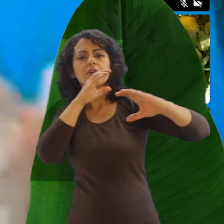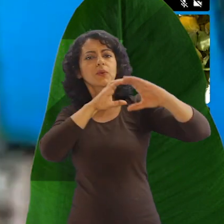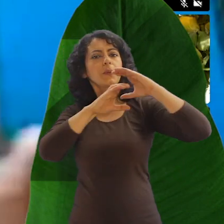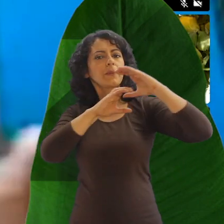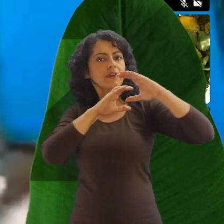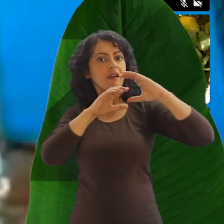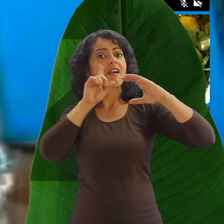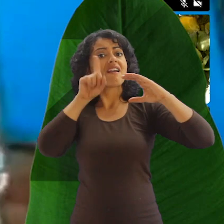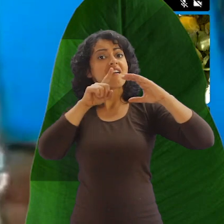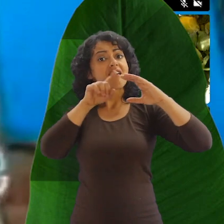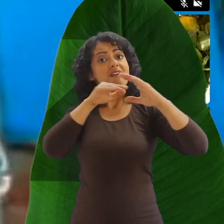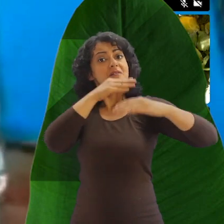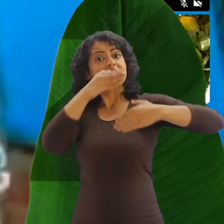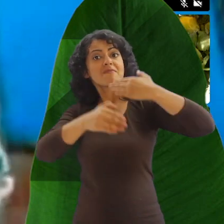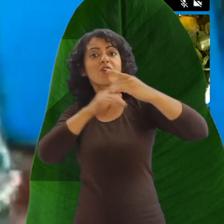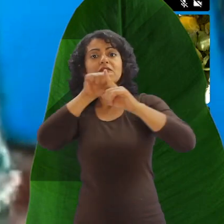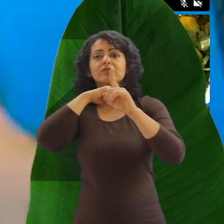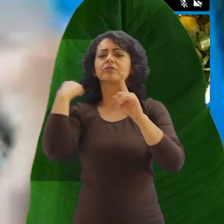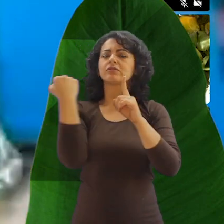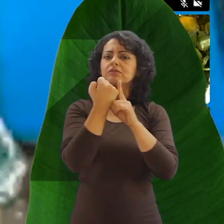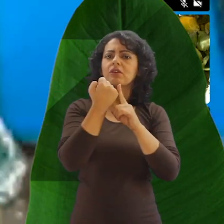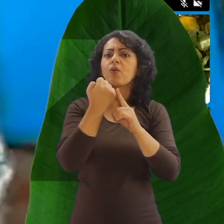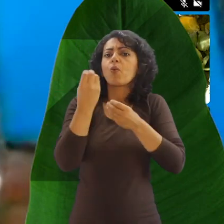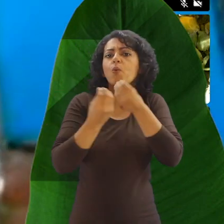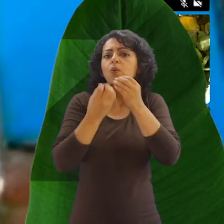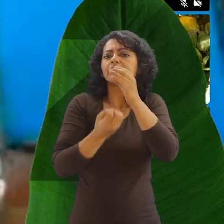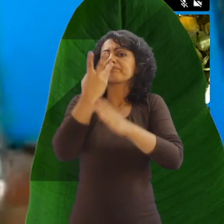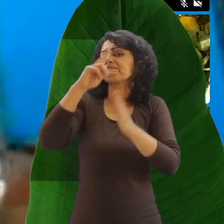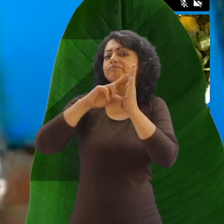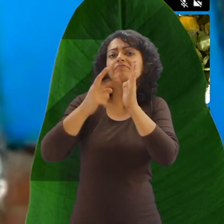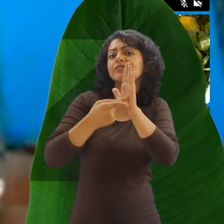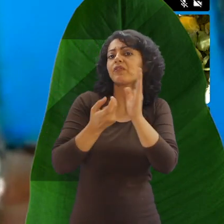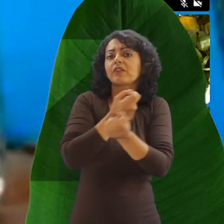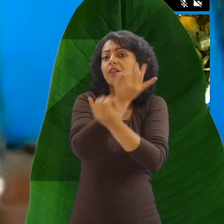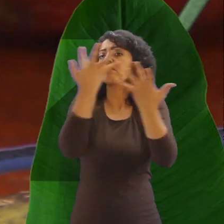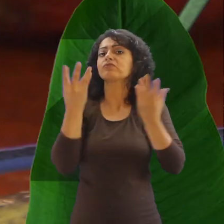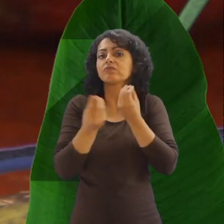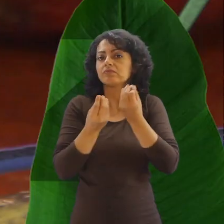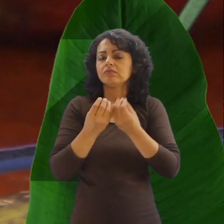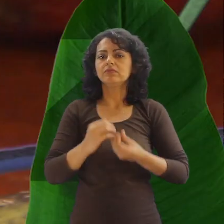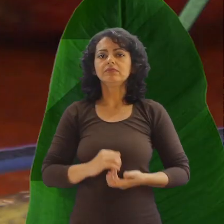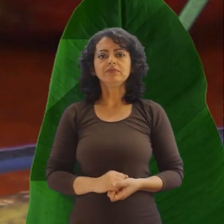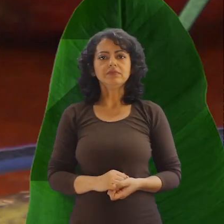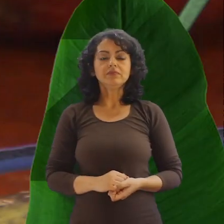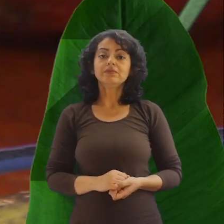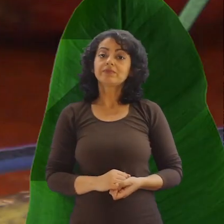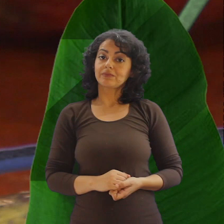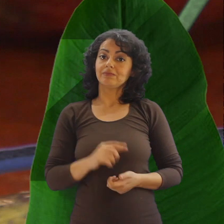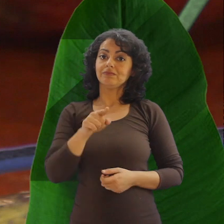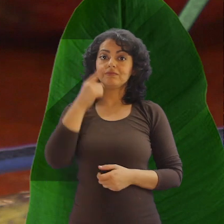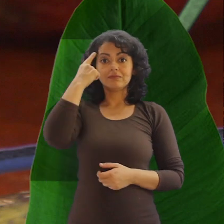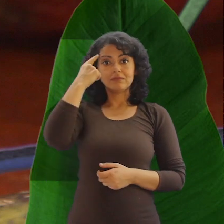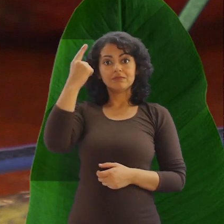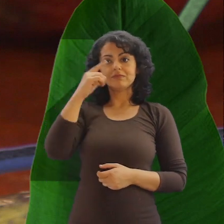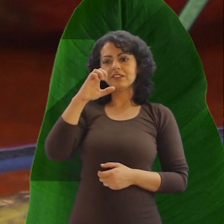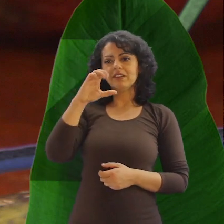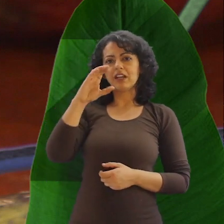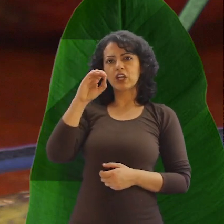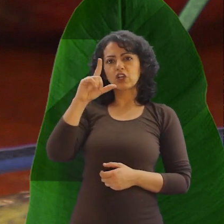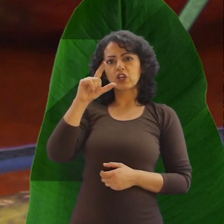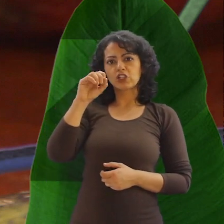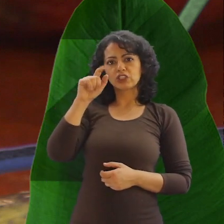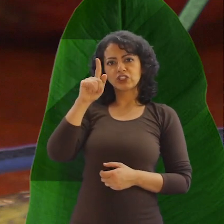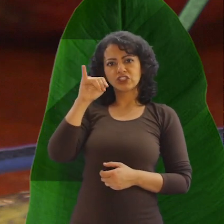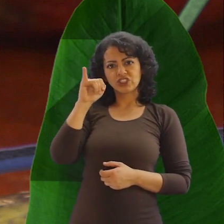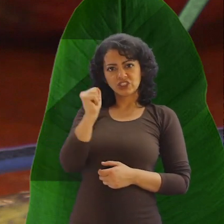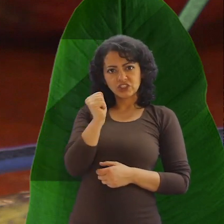comunicativos como processos sociais e que sentidos são gerados a partir disso? Olha, essa ideia de ecologia